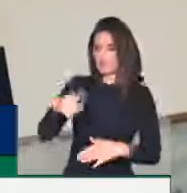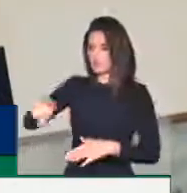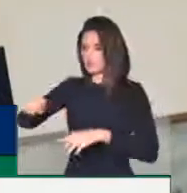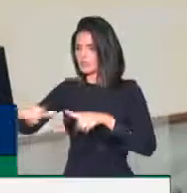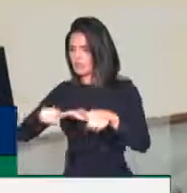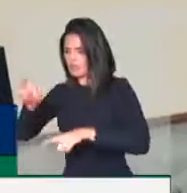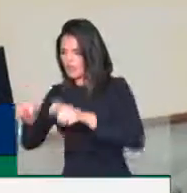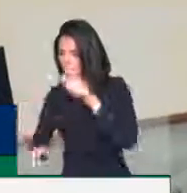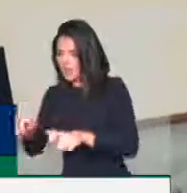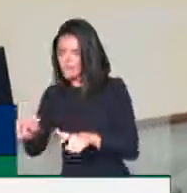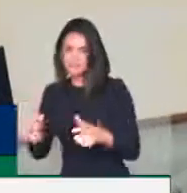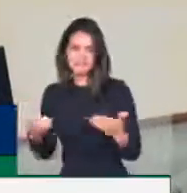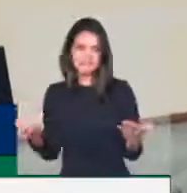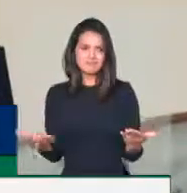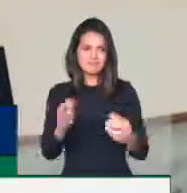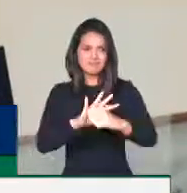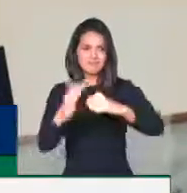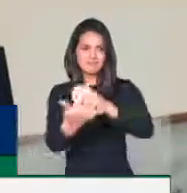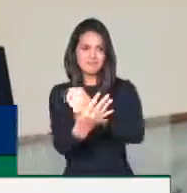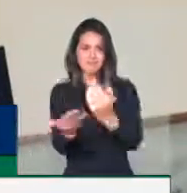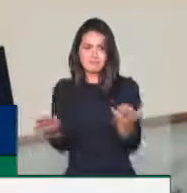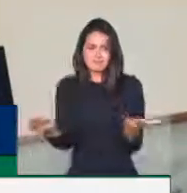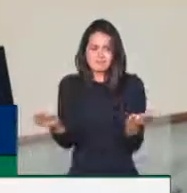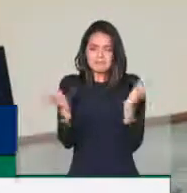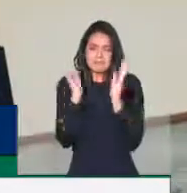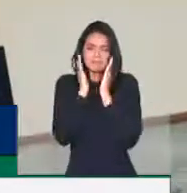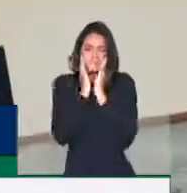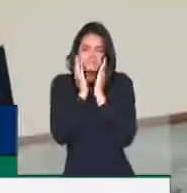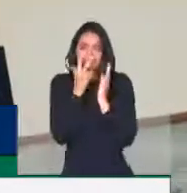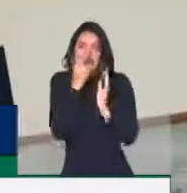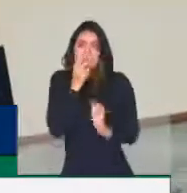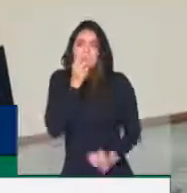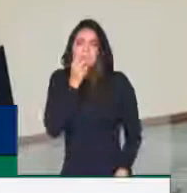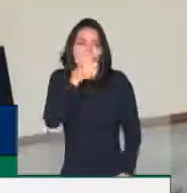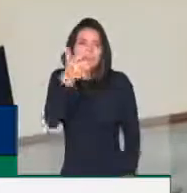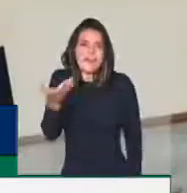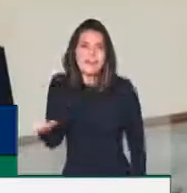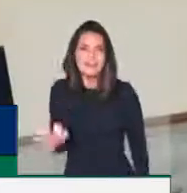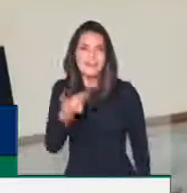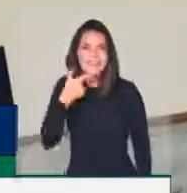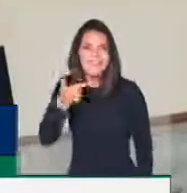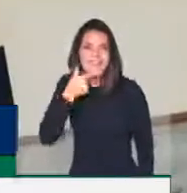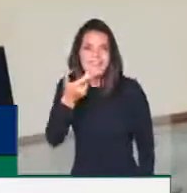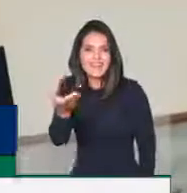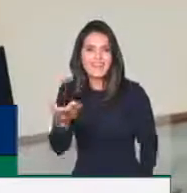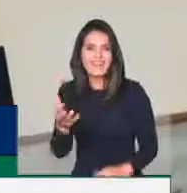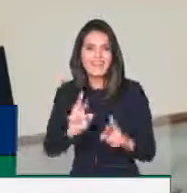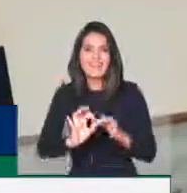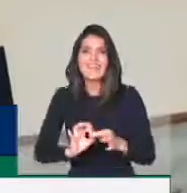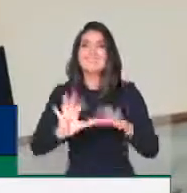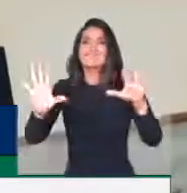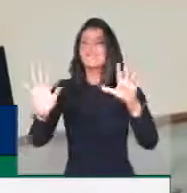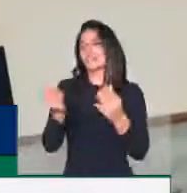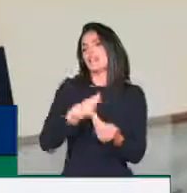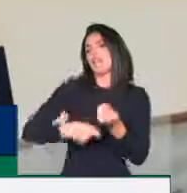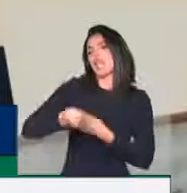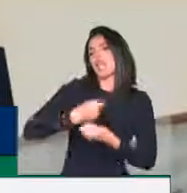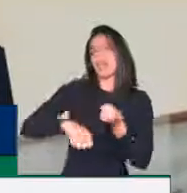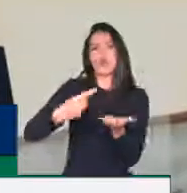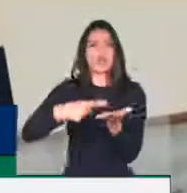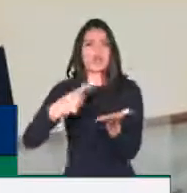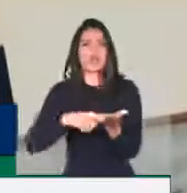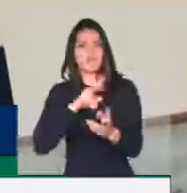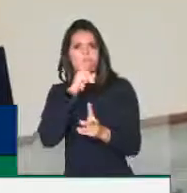empregados diante de uma pandemia é quase uma piada, presidente. Como falar em livre negociação? Que correlação